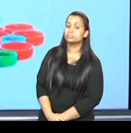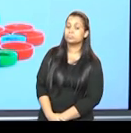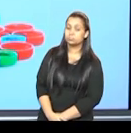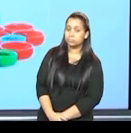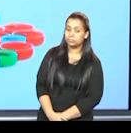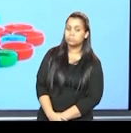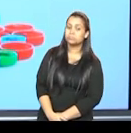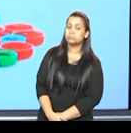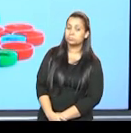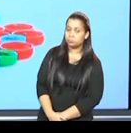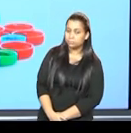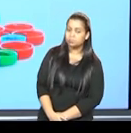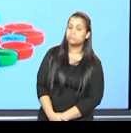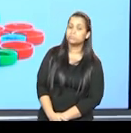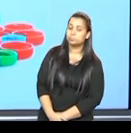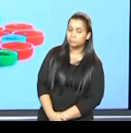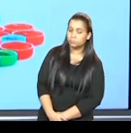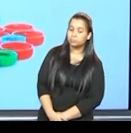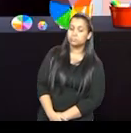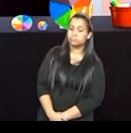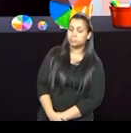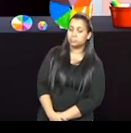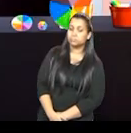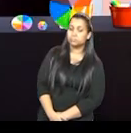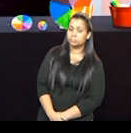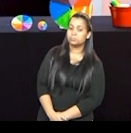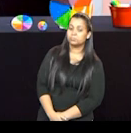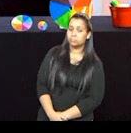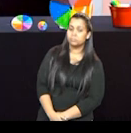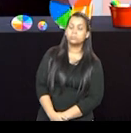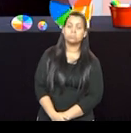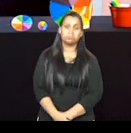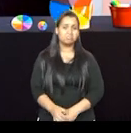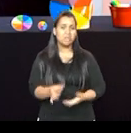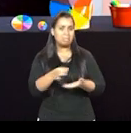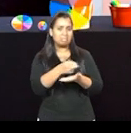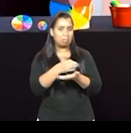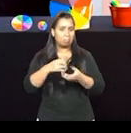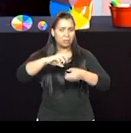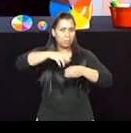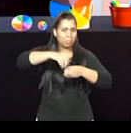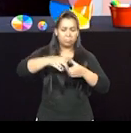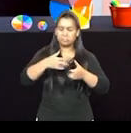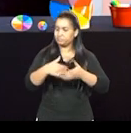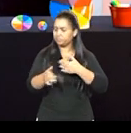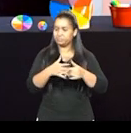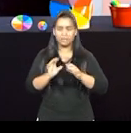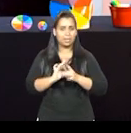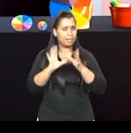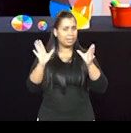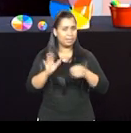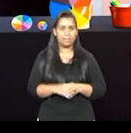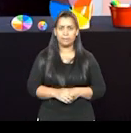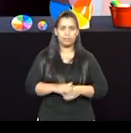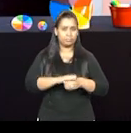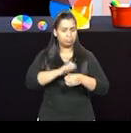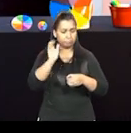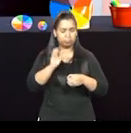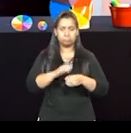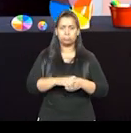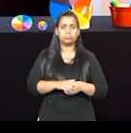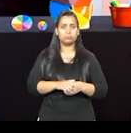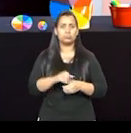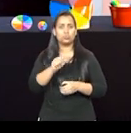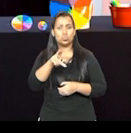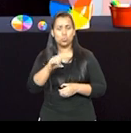lápis de cor, canetinha, tintas e tampinhas. Pode ser qualquer tampinha que você tenha, tampinha PET, de suco,